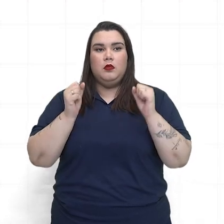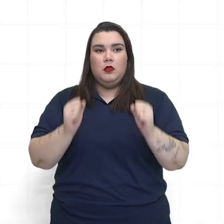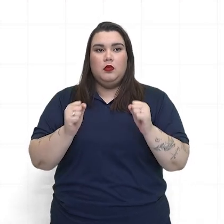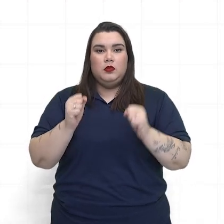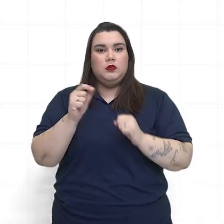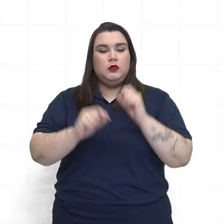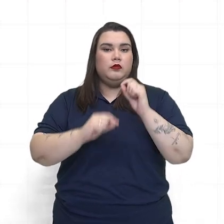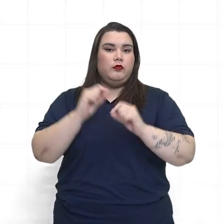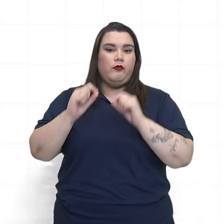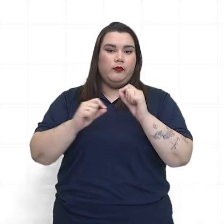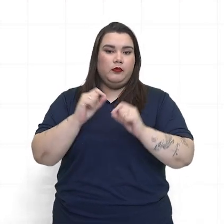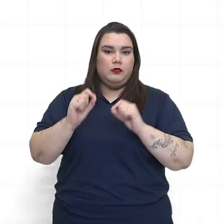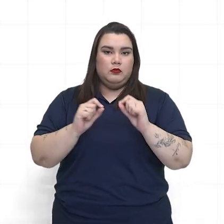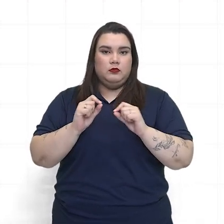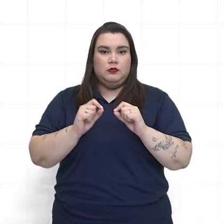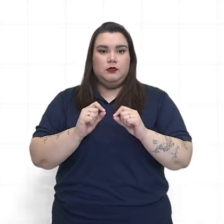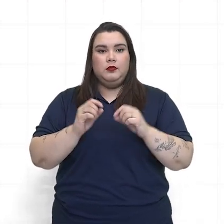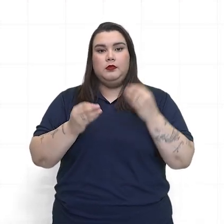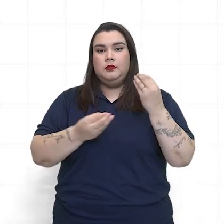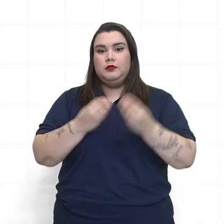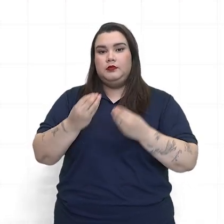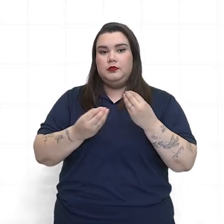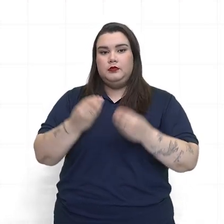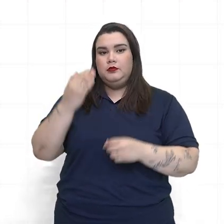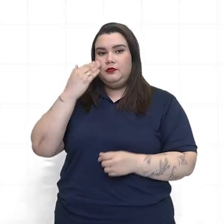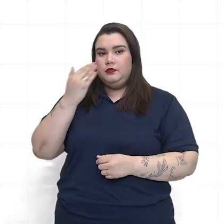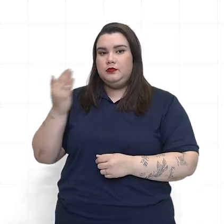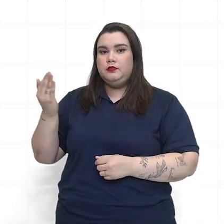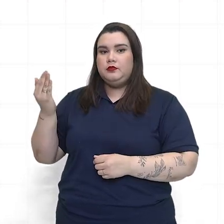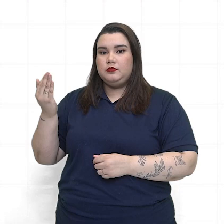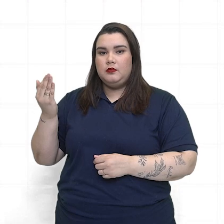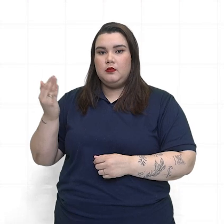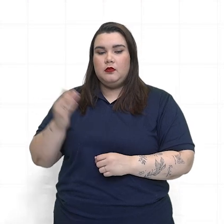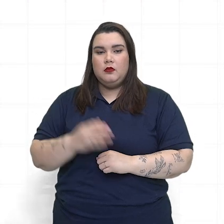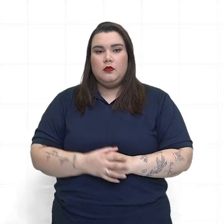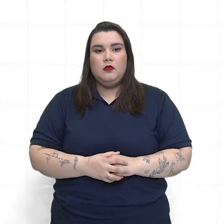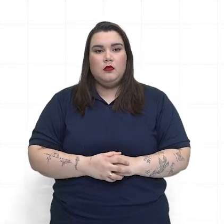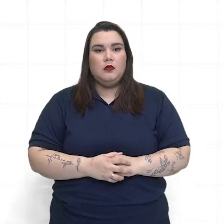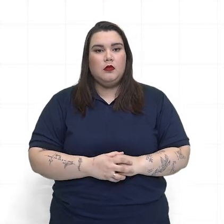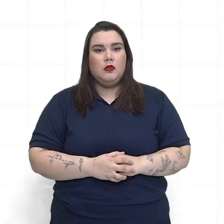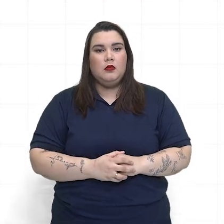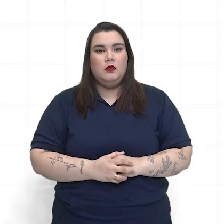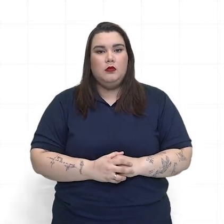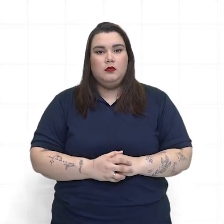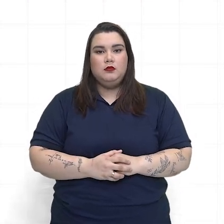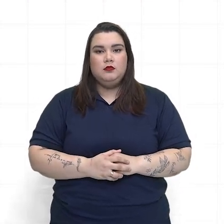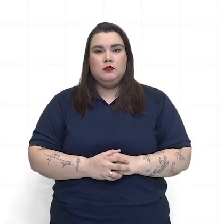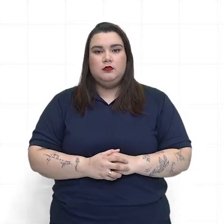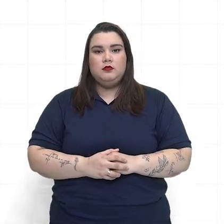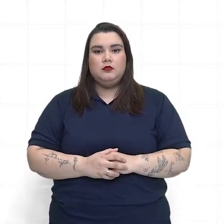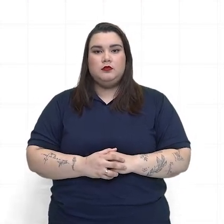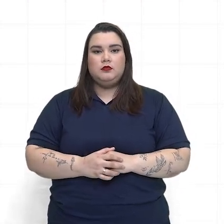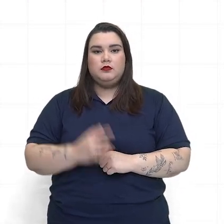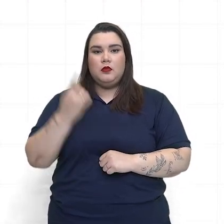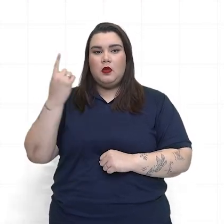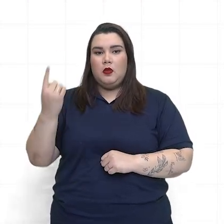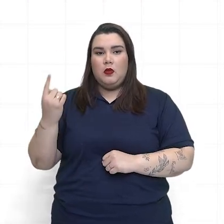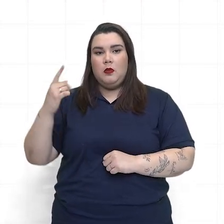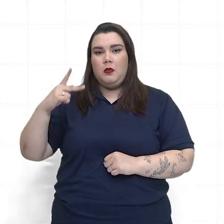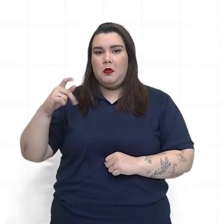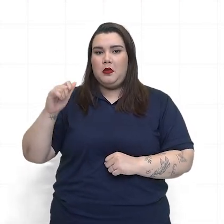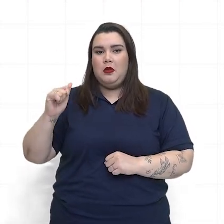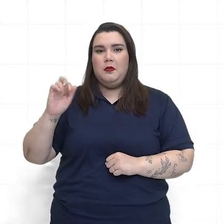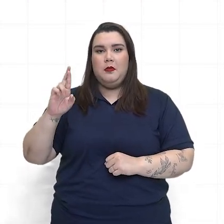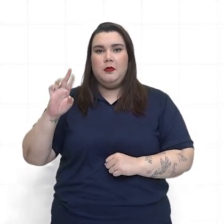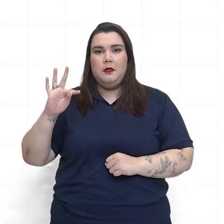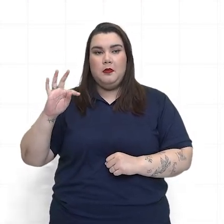estruturar essa situação matematicamente desse jeito. Olha, então, nós temos uma